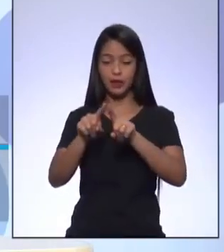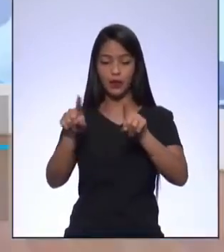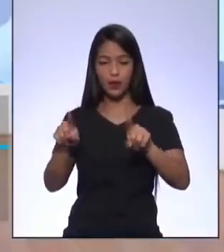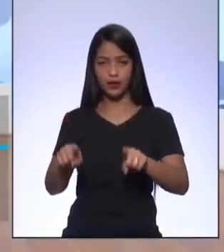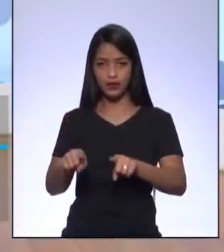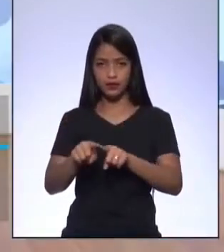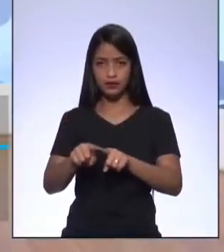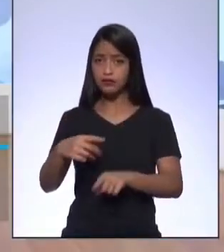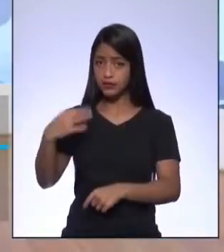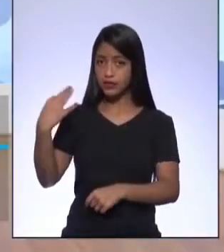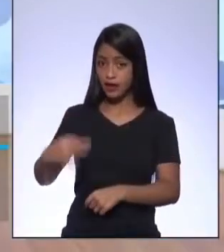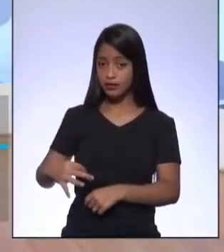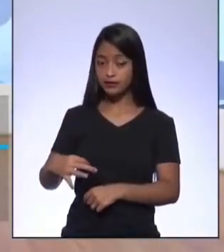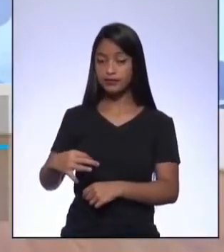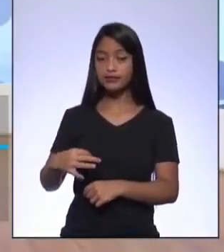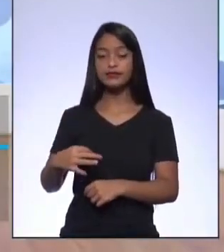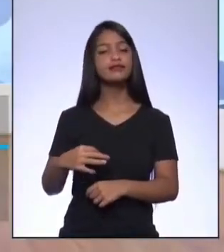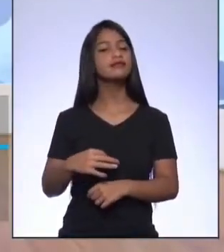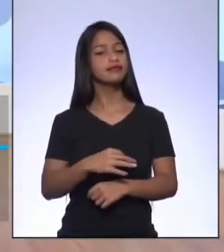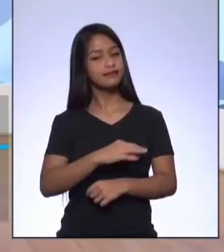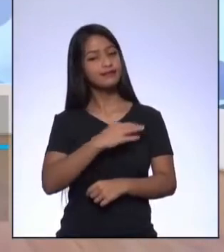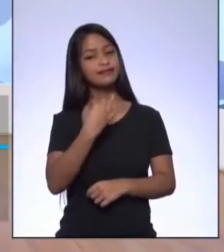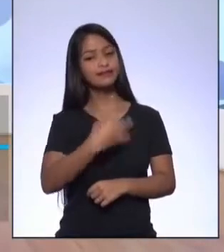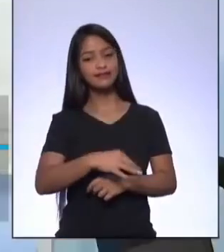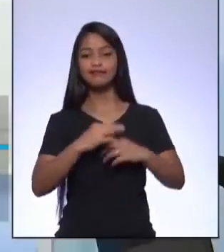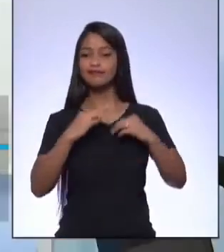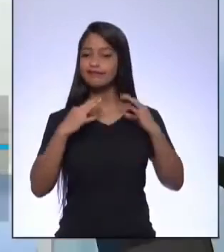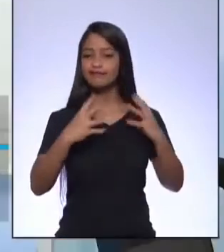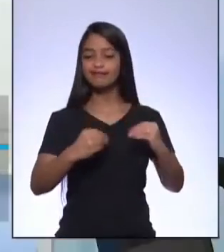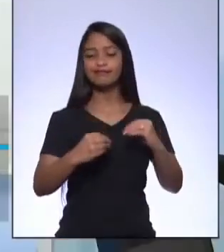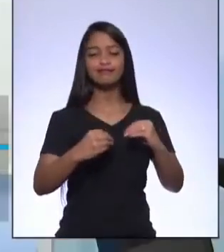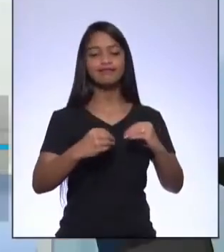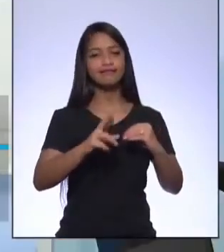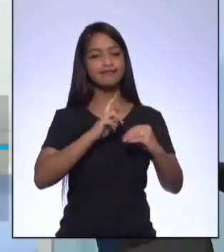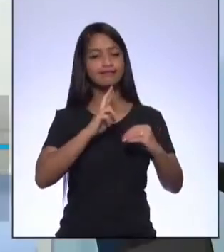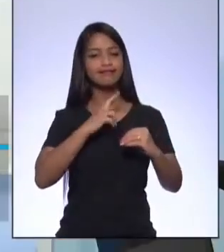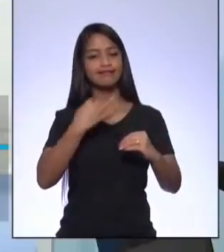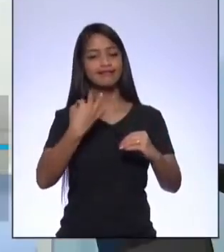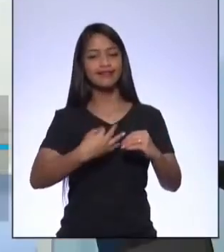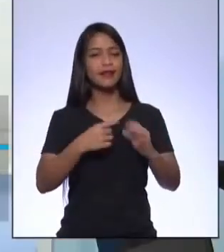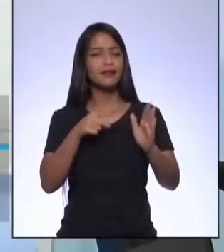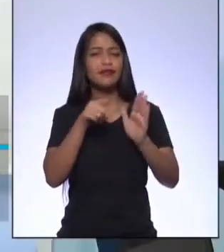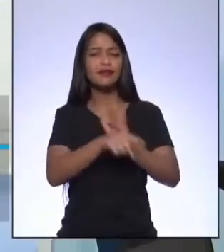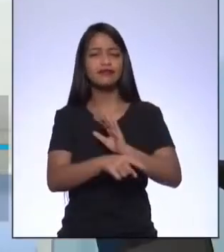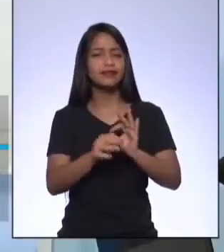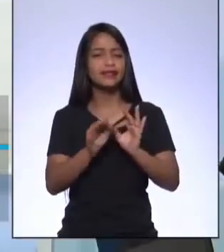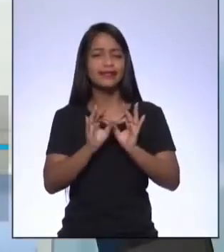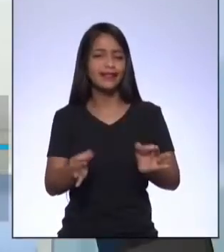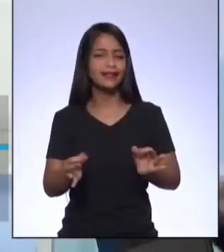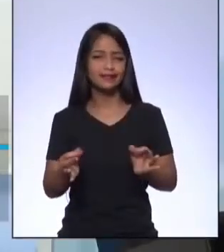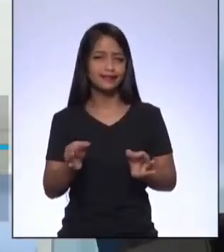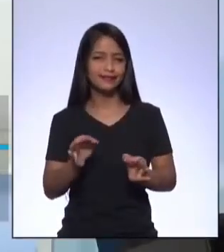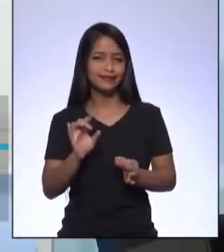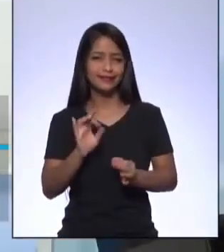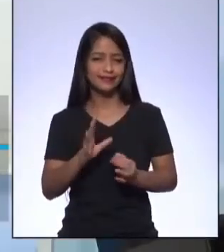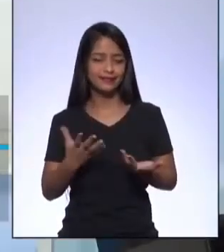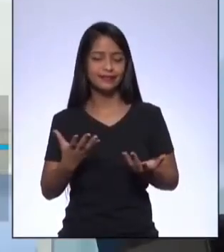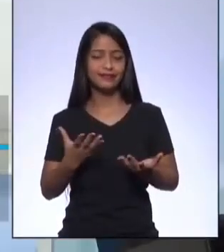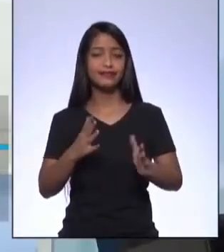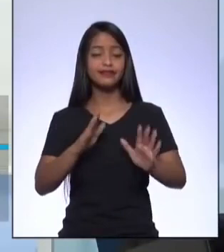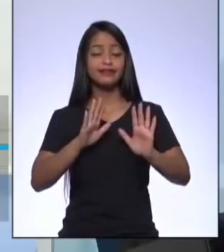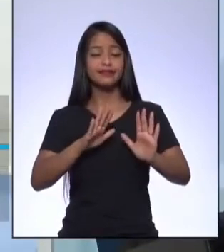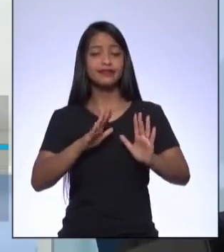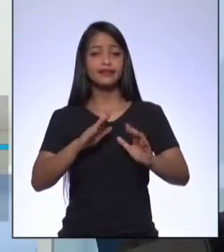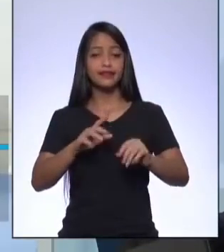Tá certo nessa Legal, ordem? estão todos corretos. A pergunta foi só um aquecimento também, né? A ideia é essa. Mas essa visualização